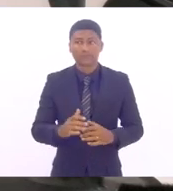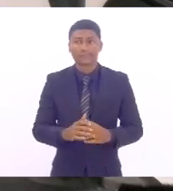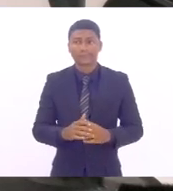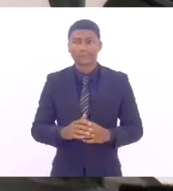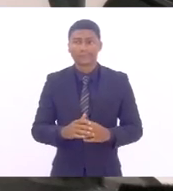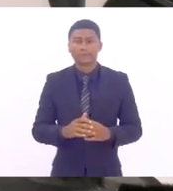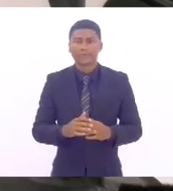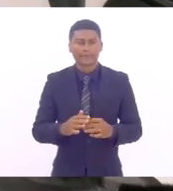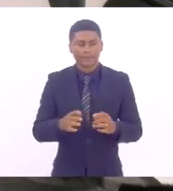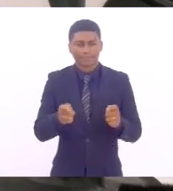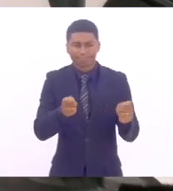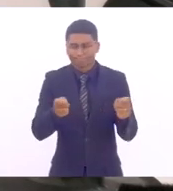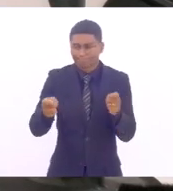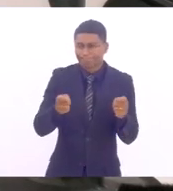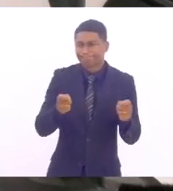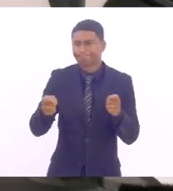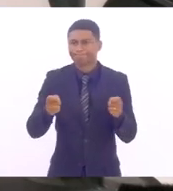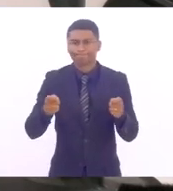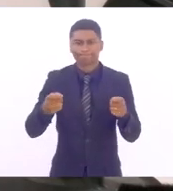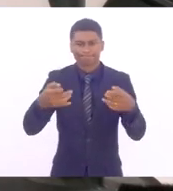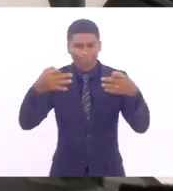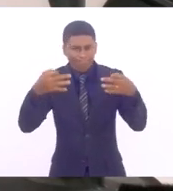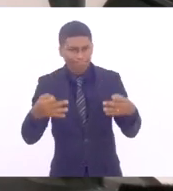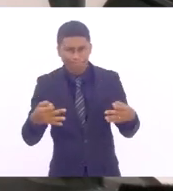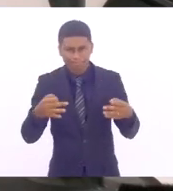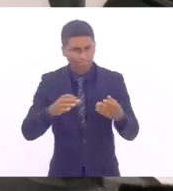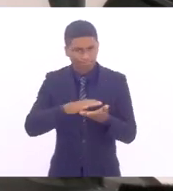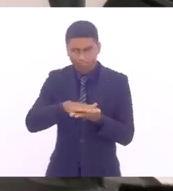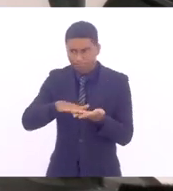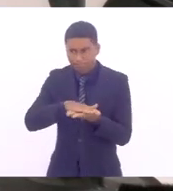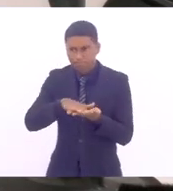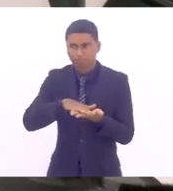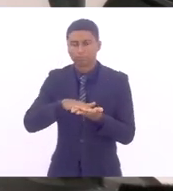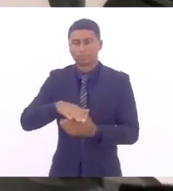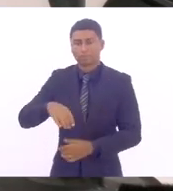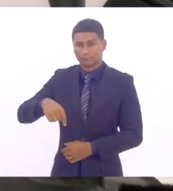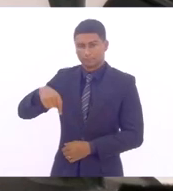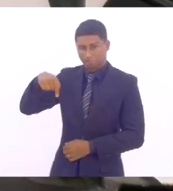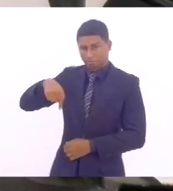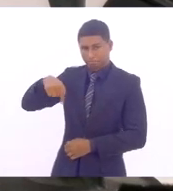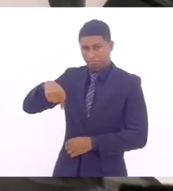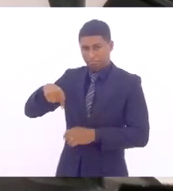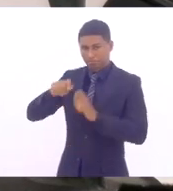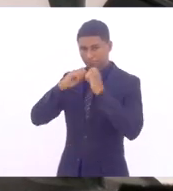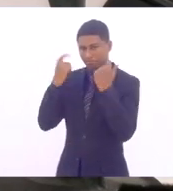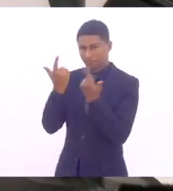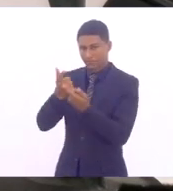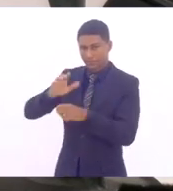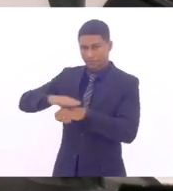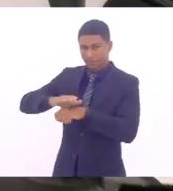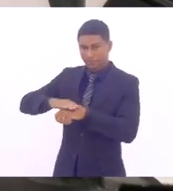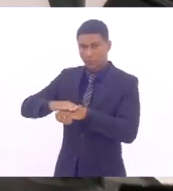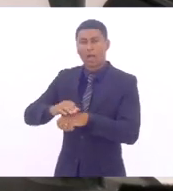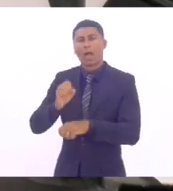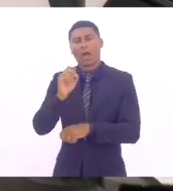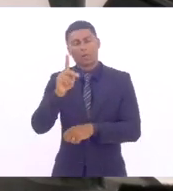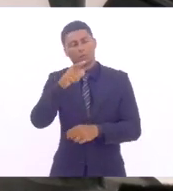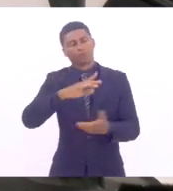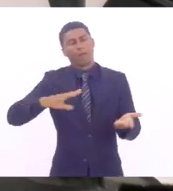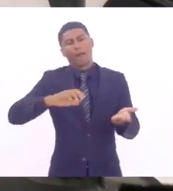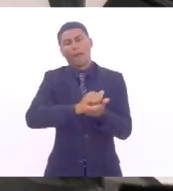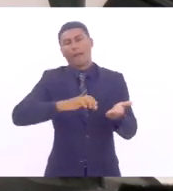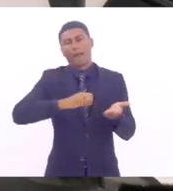melhor enfrentado aqui pela Assembleia, a gente vai gerar esse cadastro, sim, e